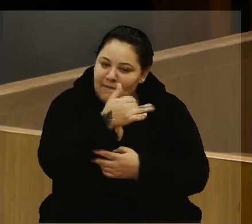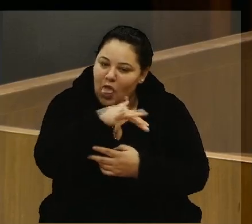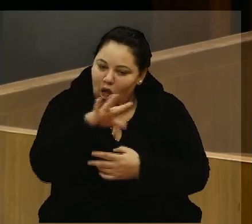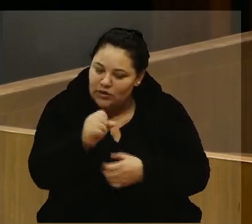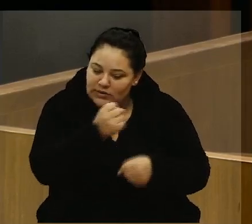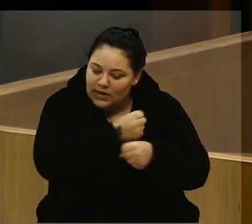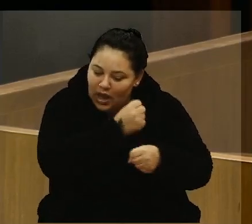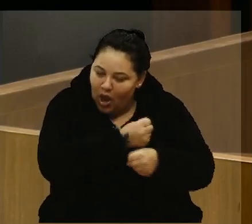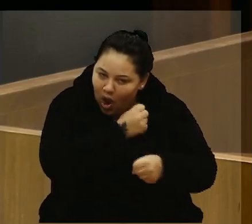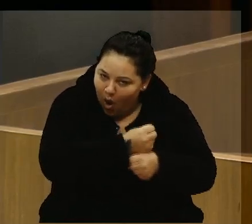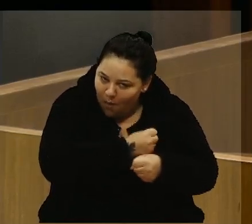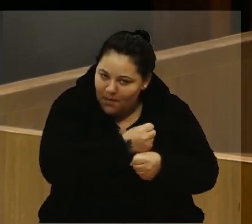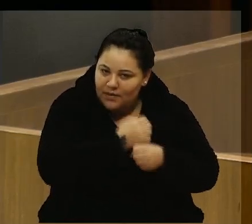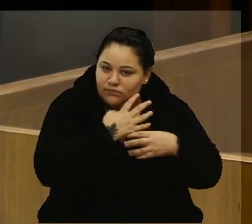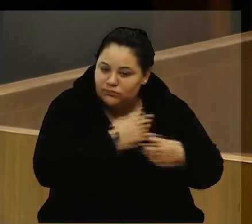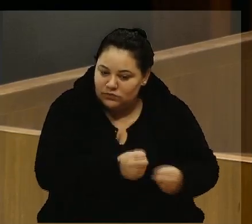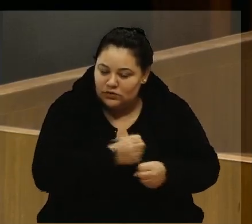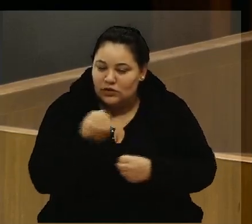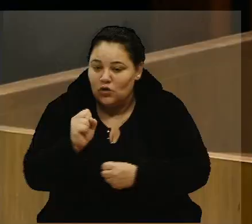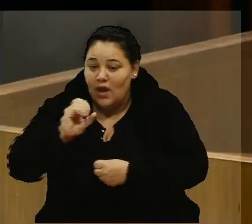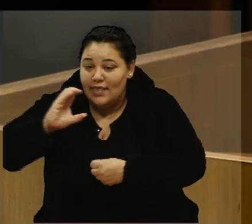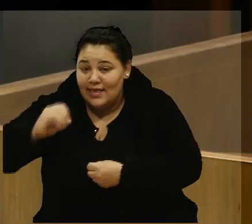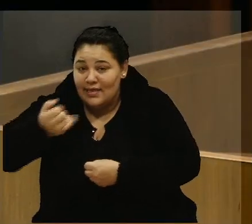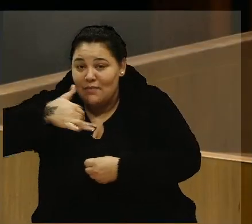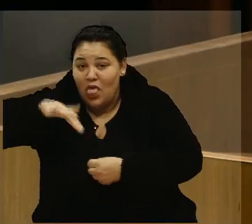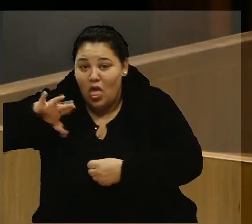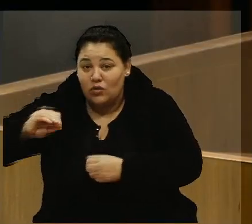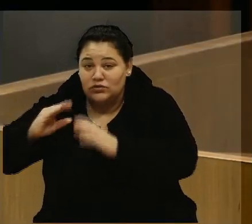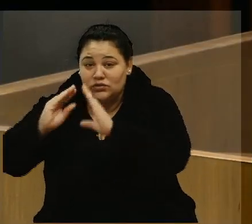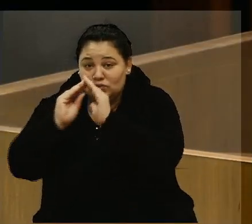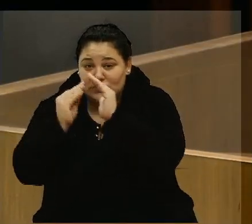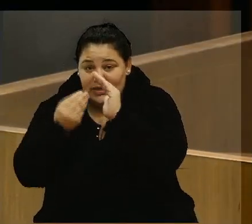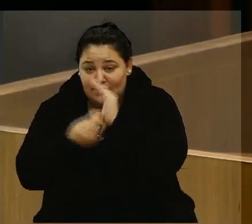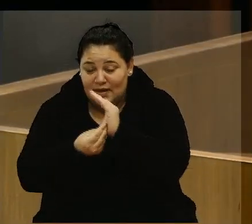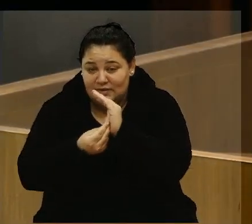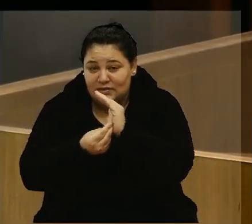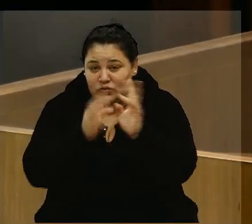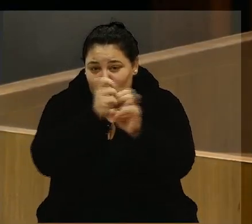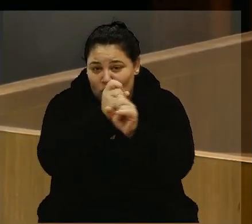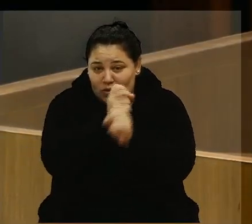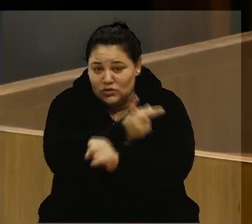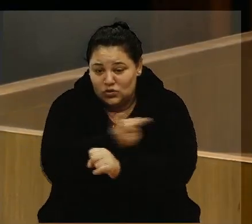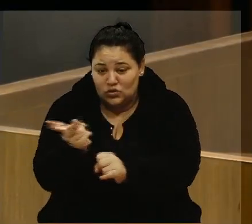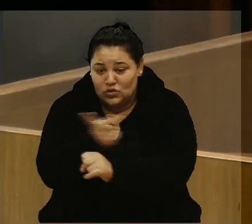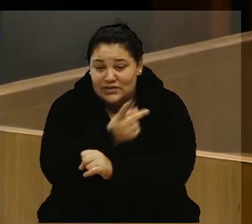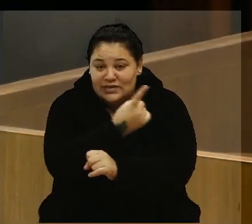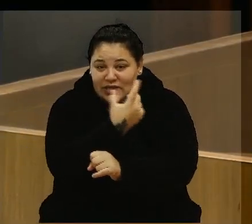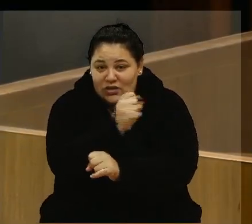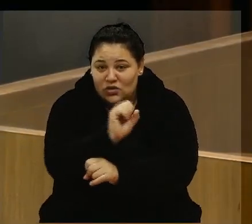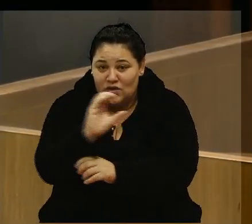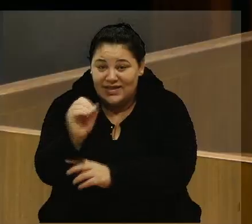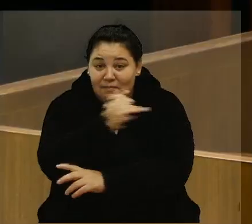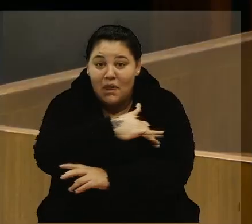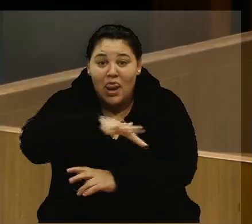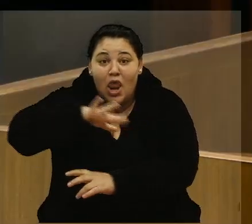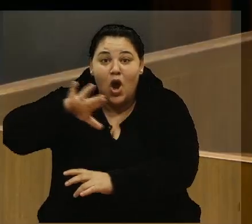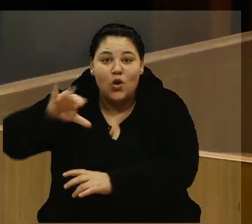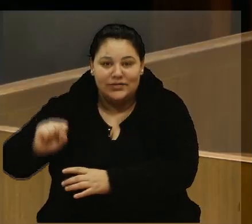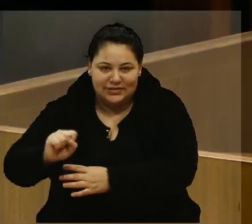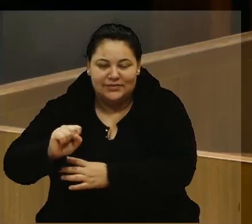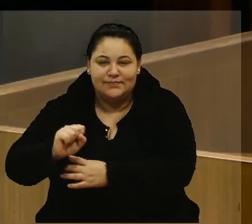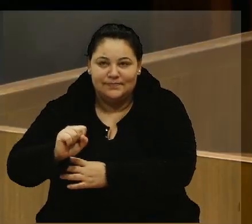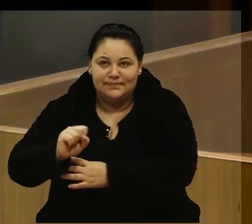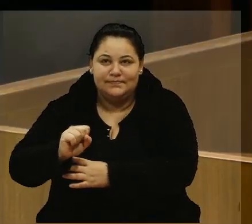Obras e 80 milhões do SAMAI. Então, somando os 2 pacotes, 180 milhões. 80 milhões